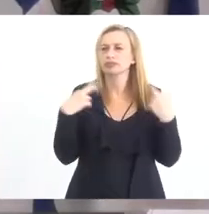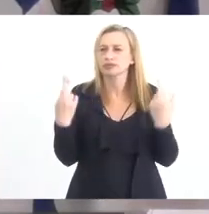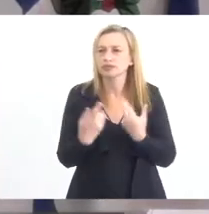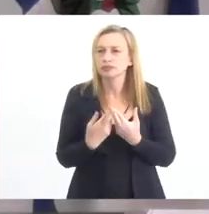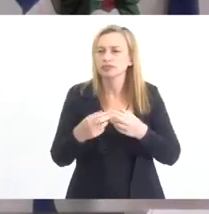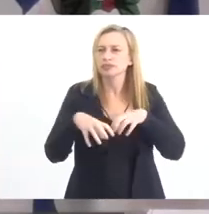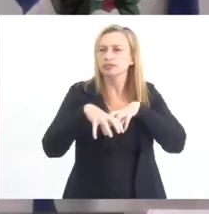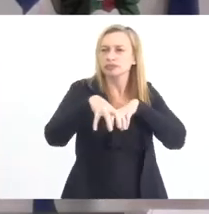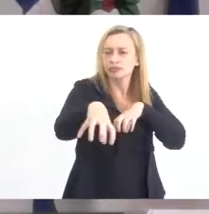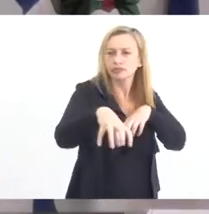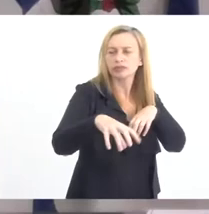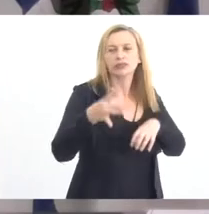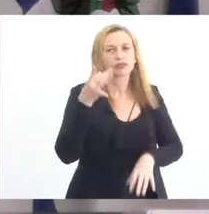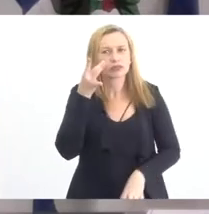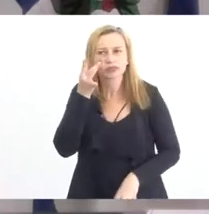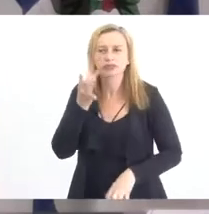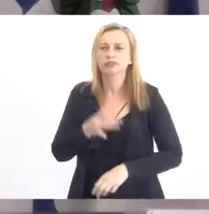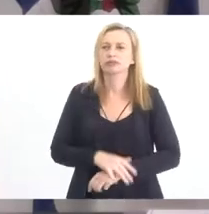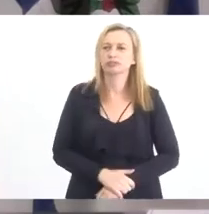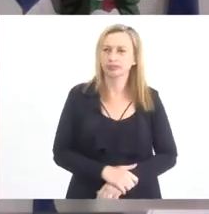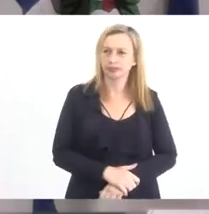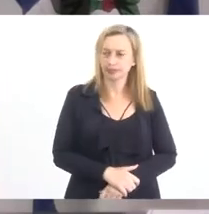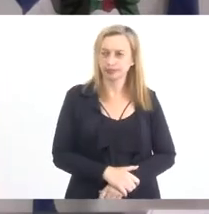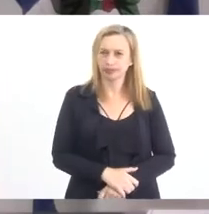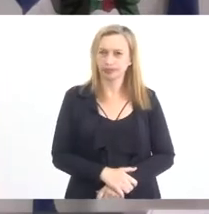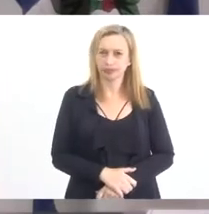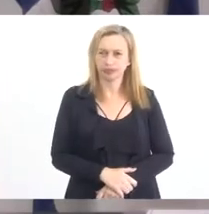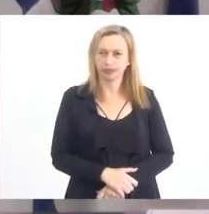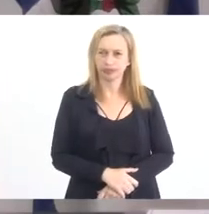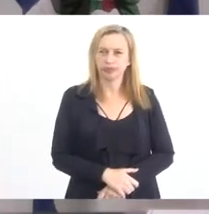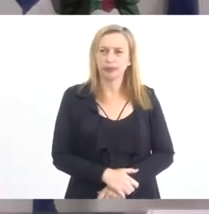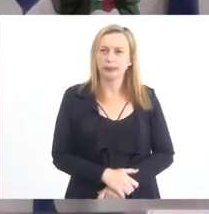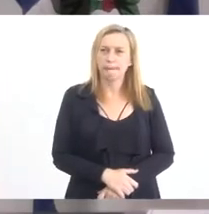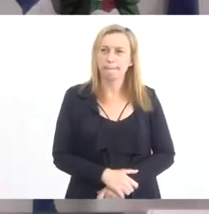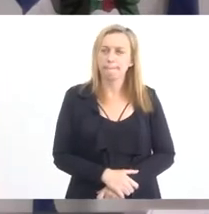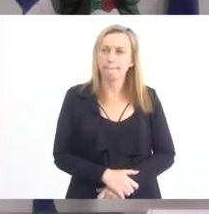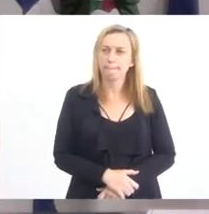forma presencial ou de forma remota.